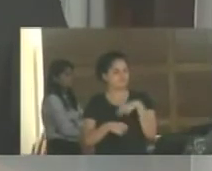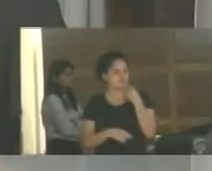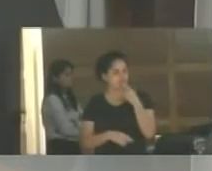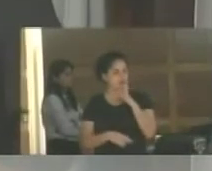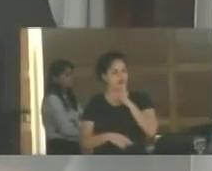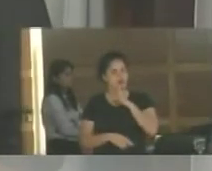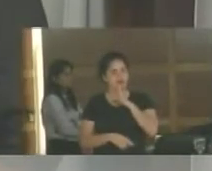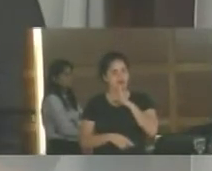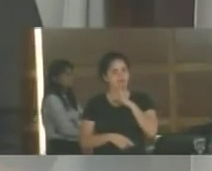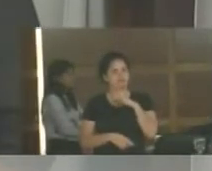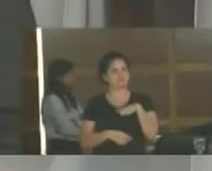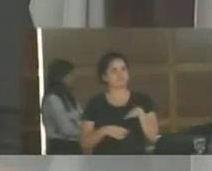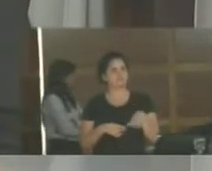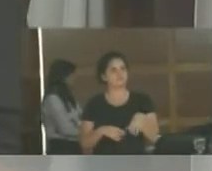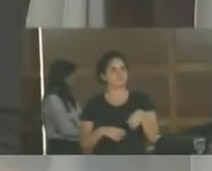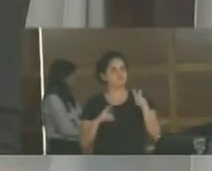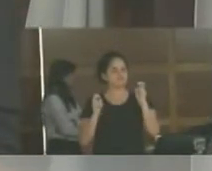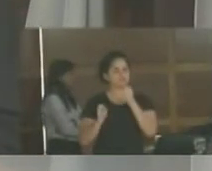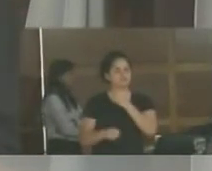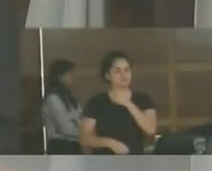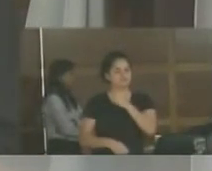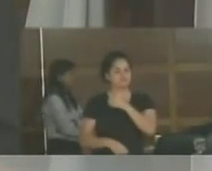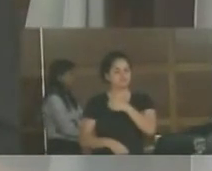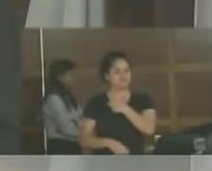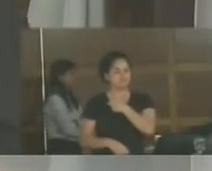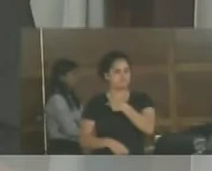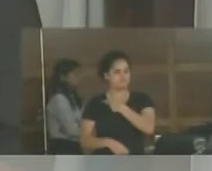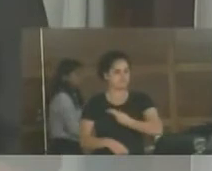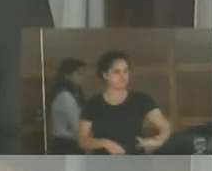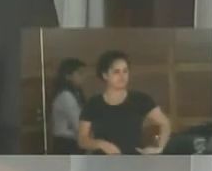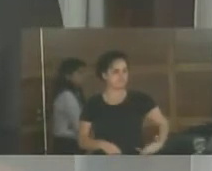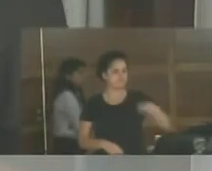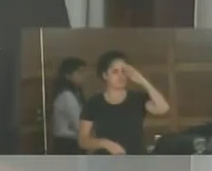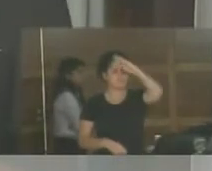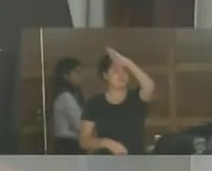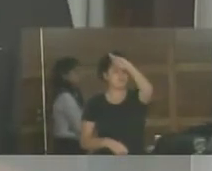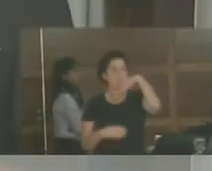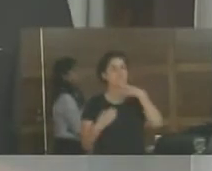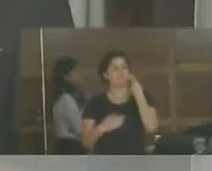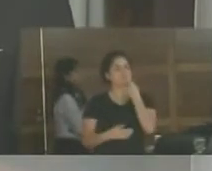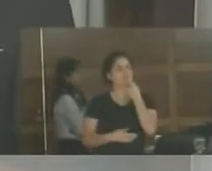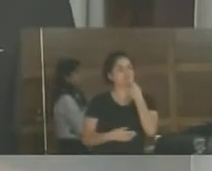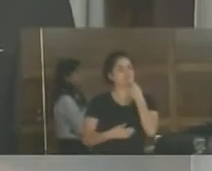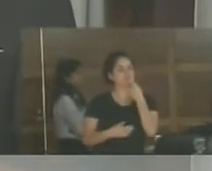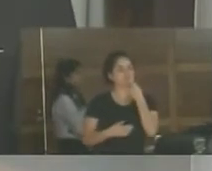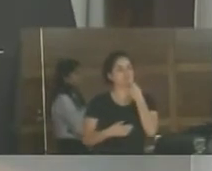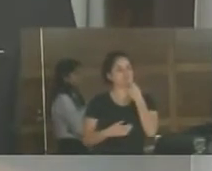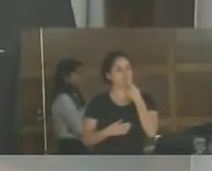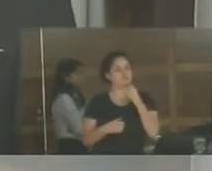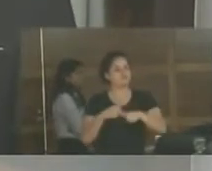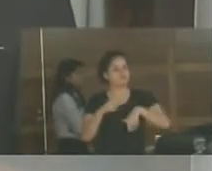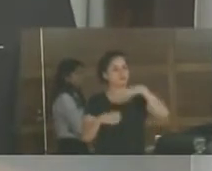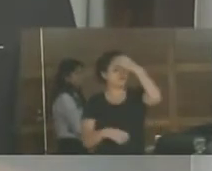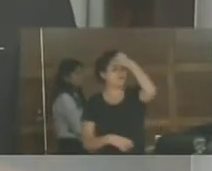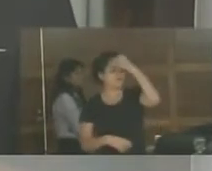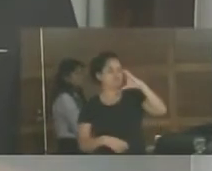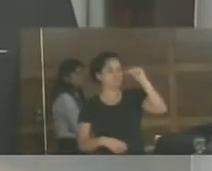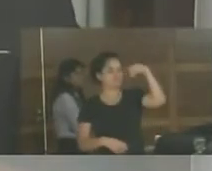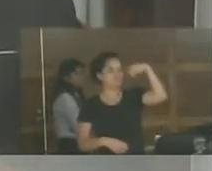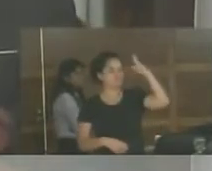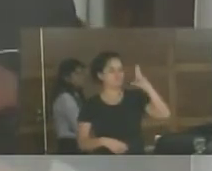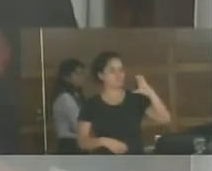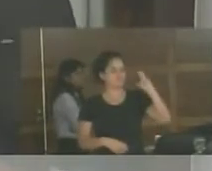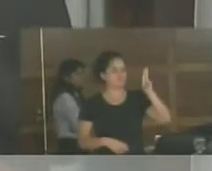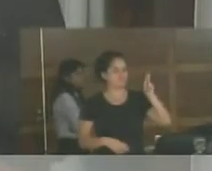comentário, né, do presidente Bolsonaro, quando ele fala que vai transformar Angra em Cancún. E aí,